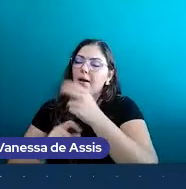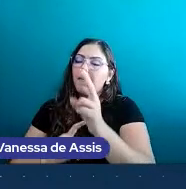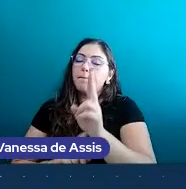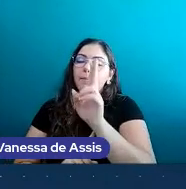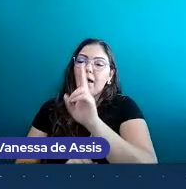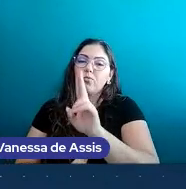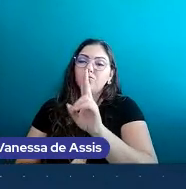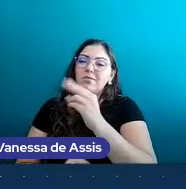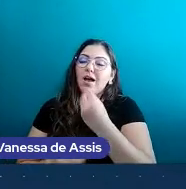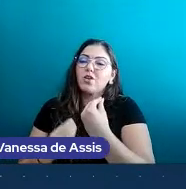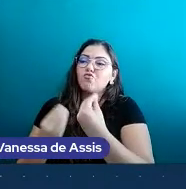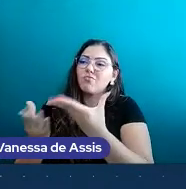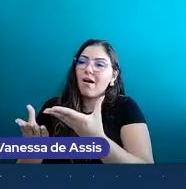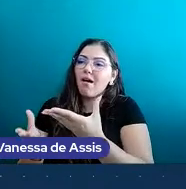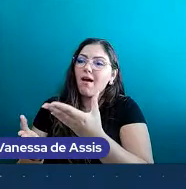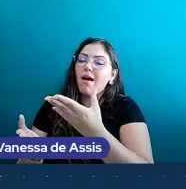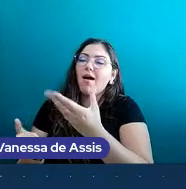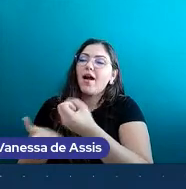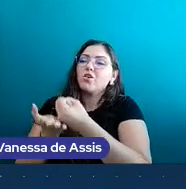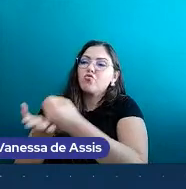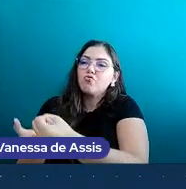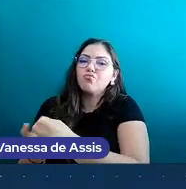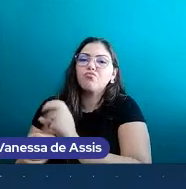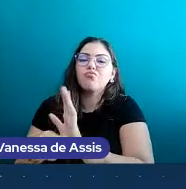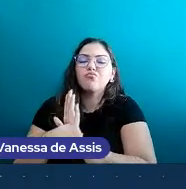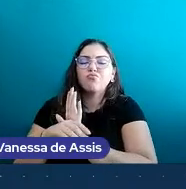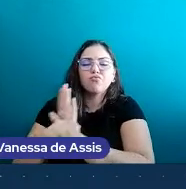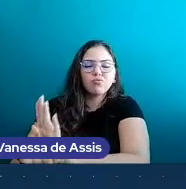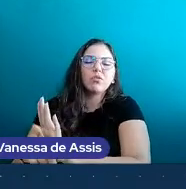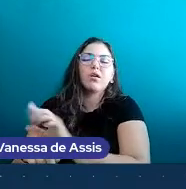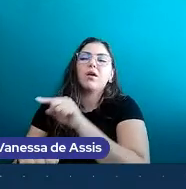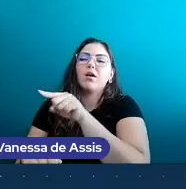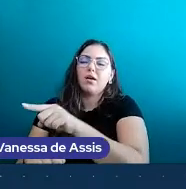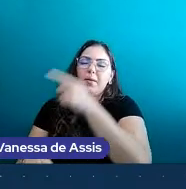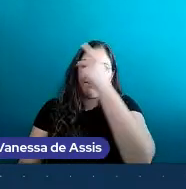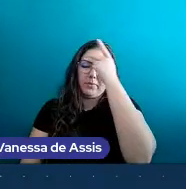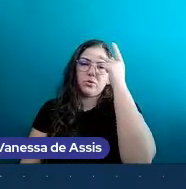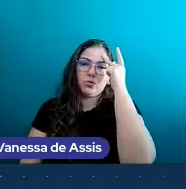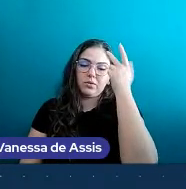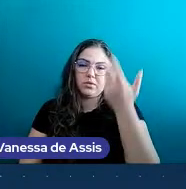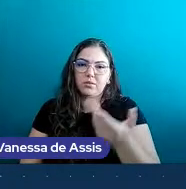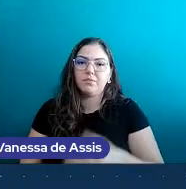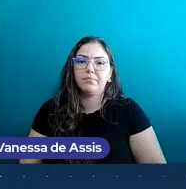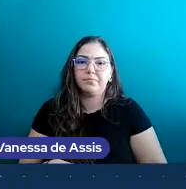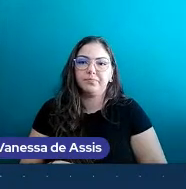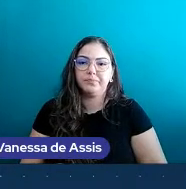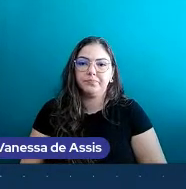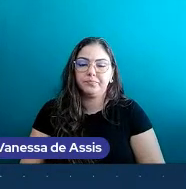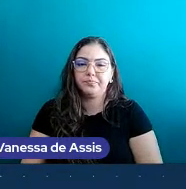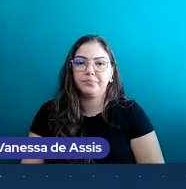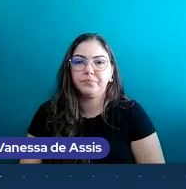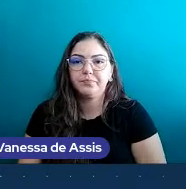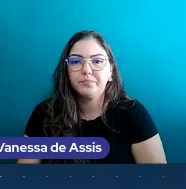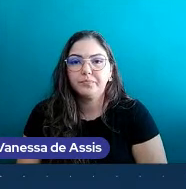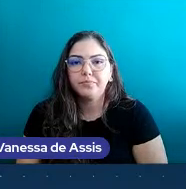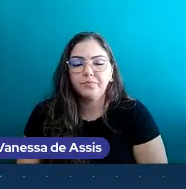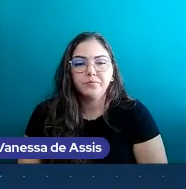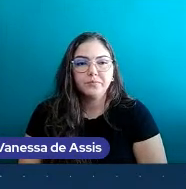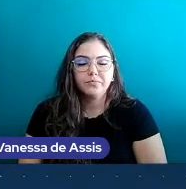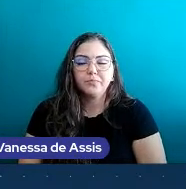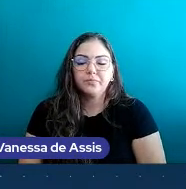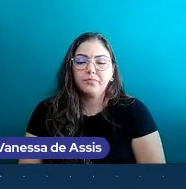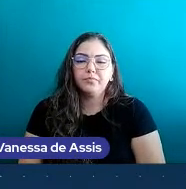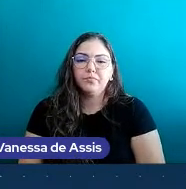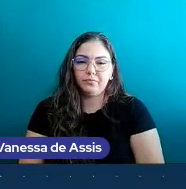aí, isso a gente tem que tentar fazer em todas as pesquisas que a gente faz para que ela tenha validade social. Depois, nós